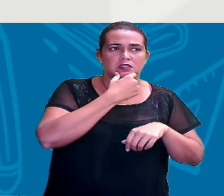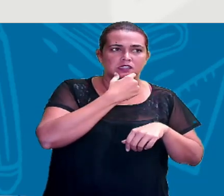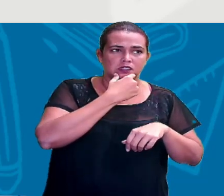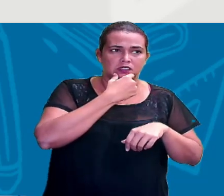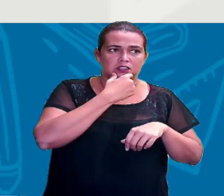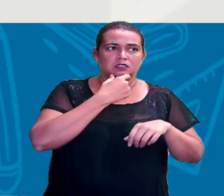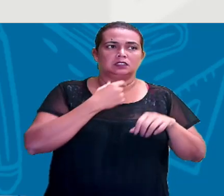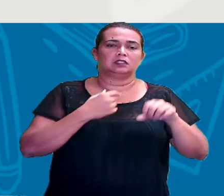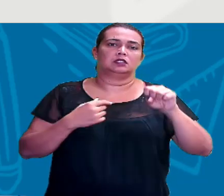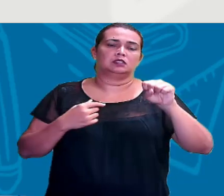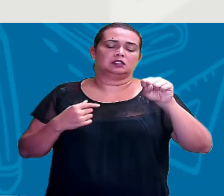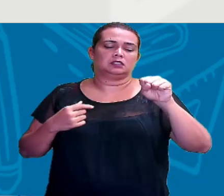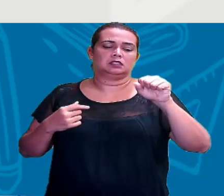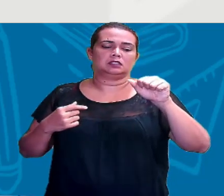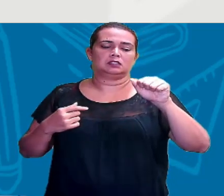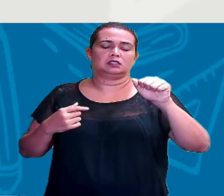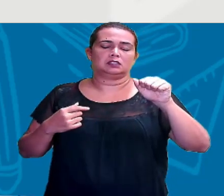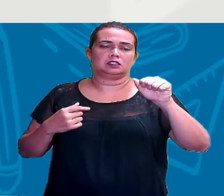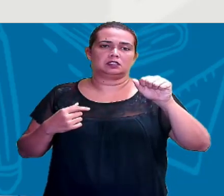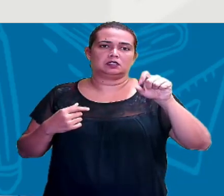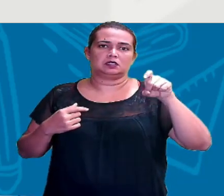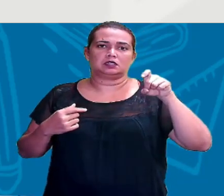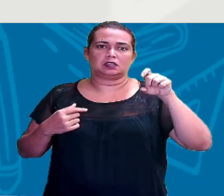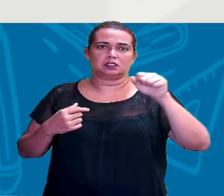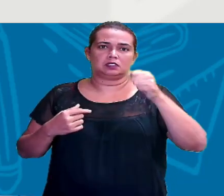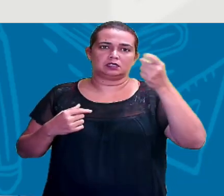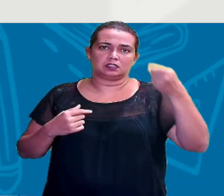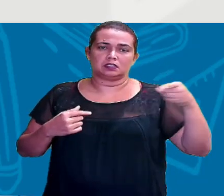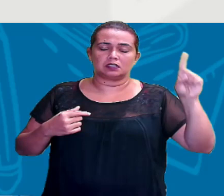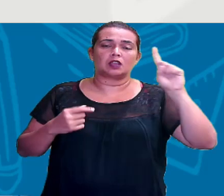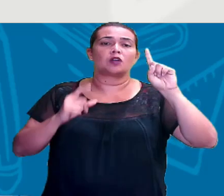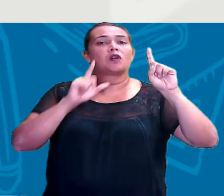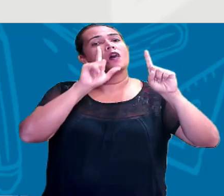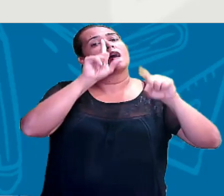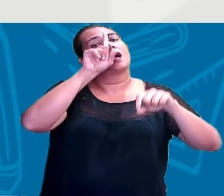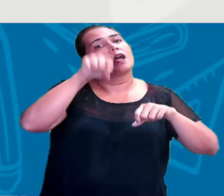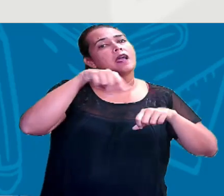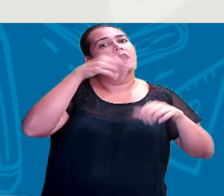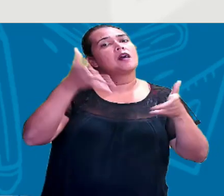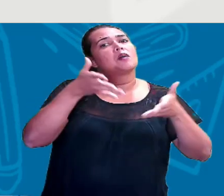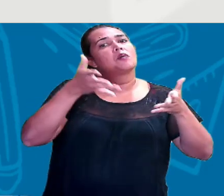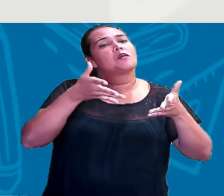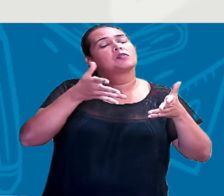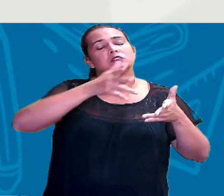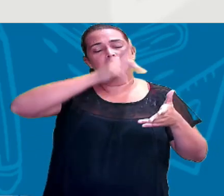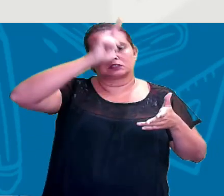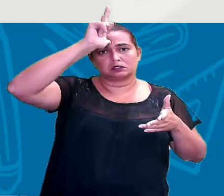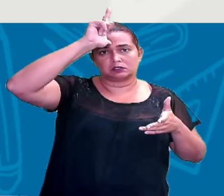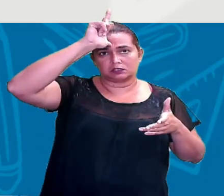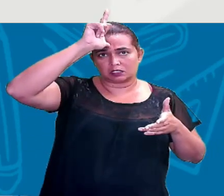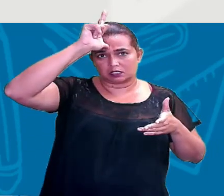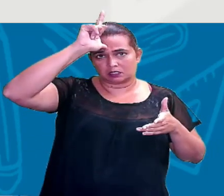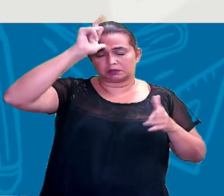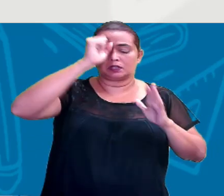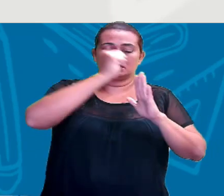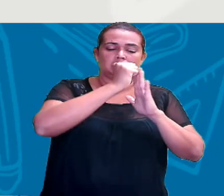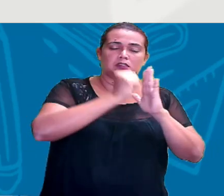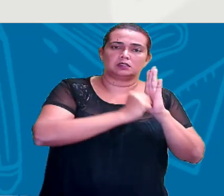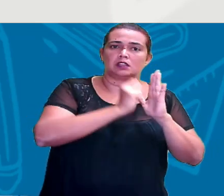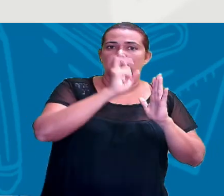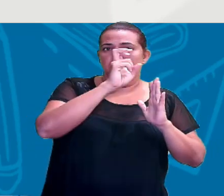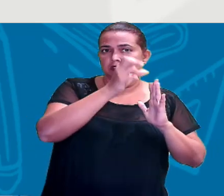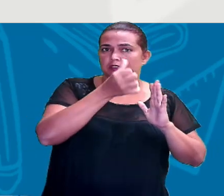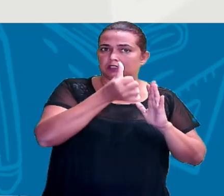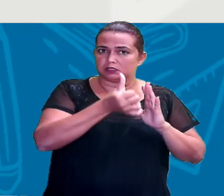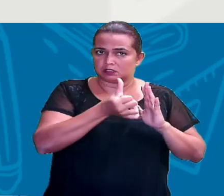habitava a Saxônia, que hoje é a Alemanha. Então, esses povos, eles invadiram a Inglaterra no século V e VI, né? E